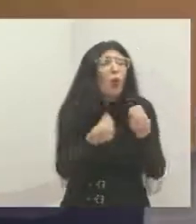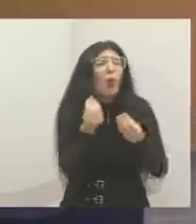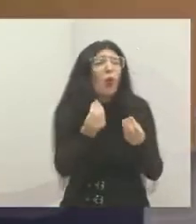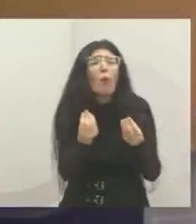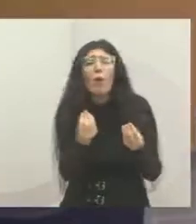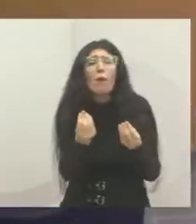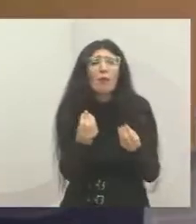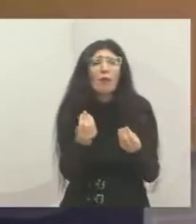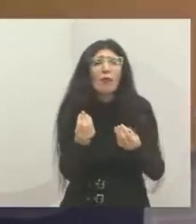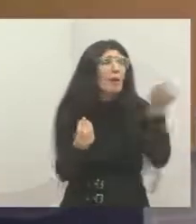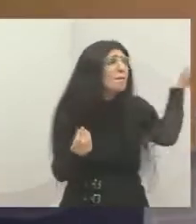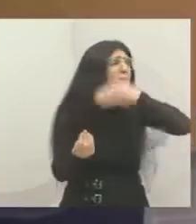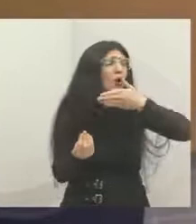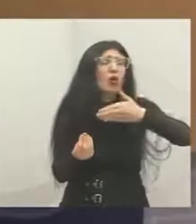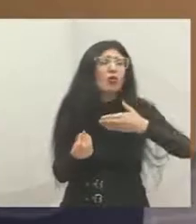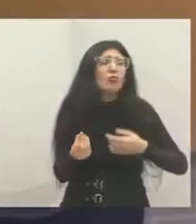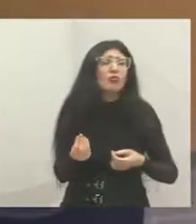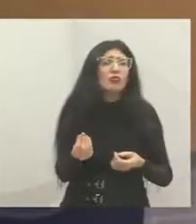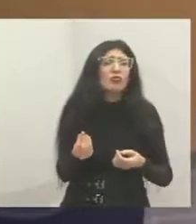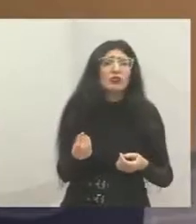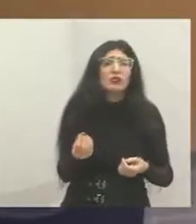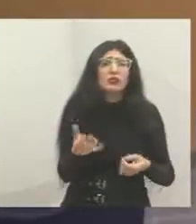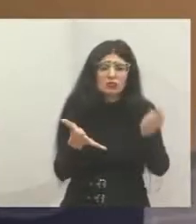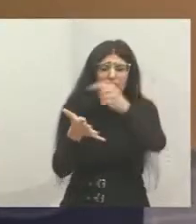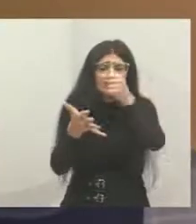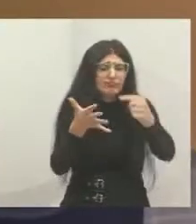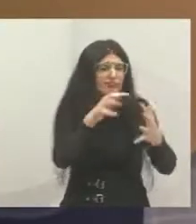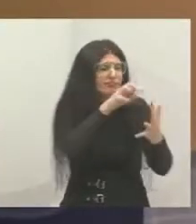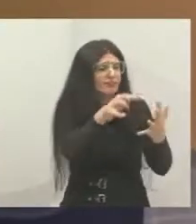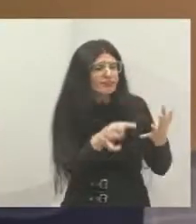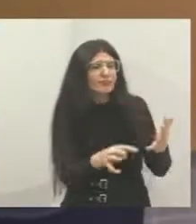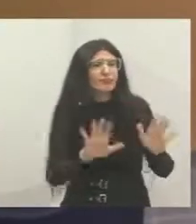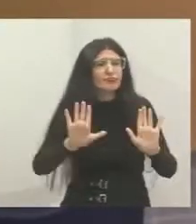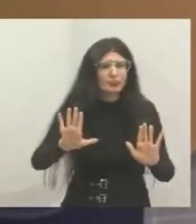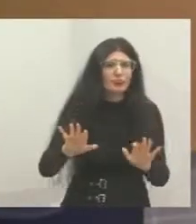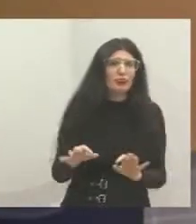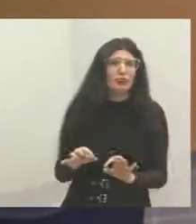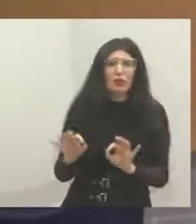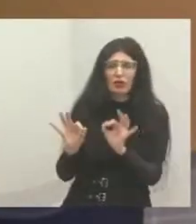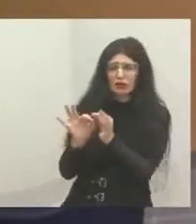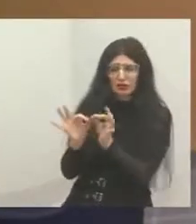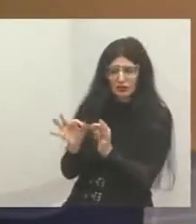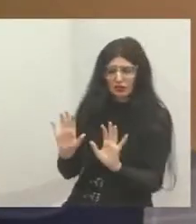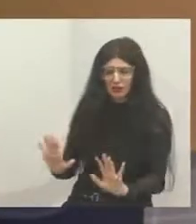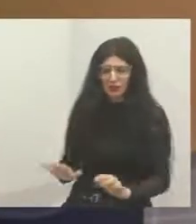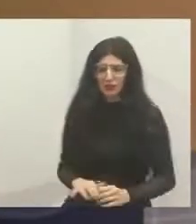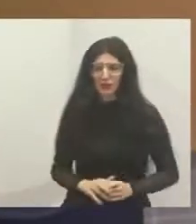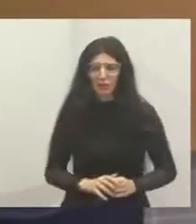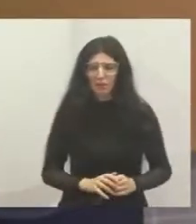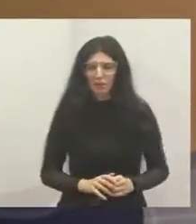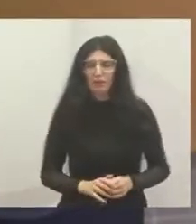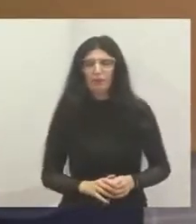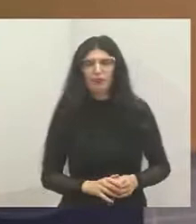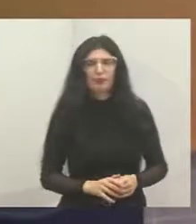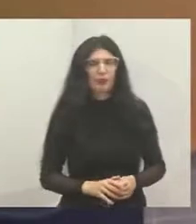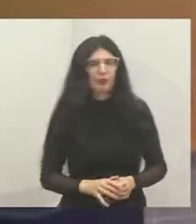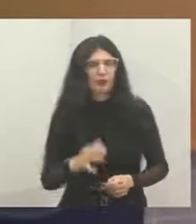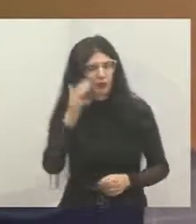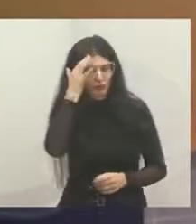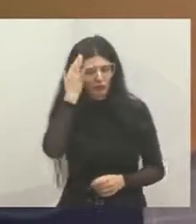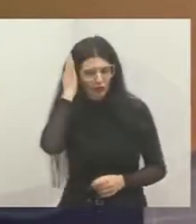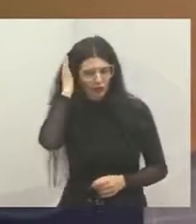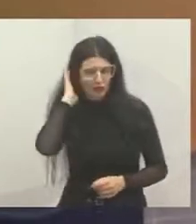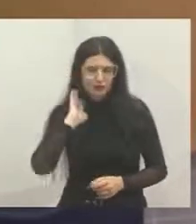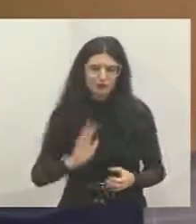fazer um comparativo antes, tá? Antes de falar na sua pergunta, pode ser? Comparativo simples com a questão das receitas, né, que ocorreram de um quadrimestre